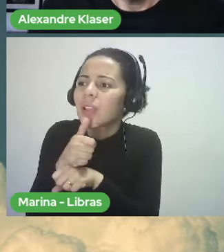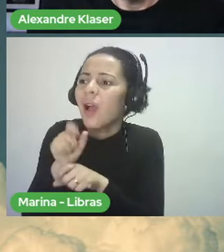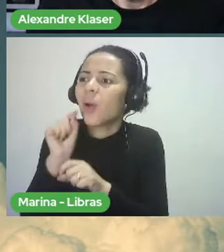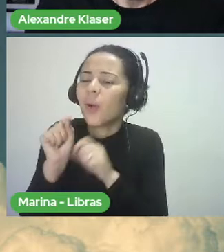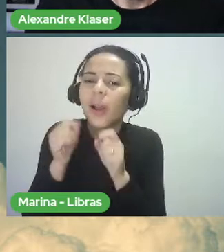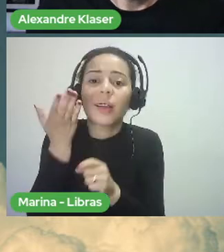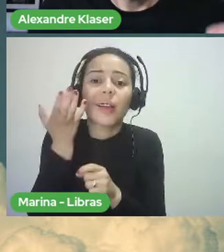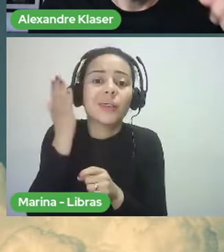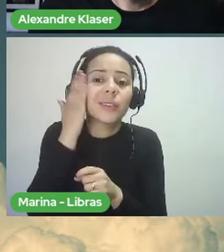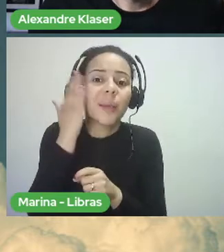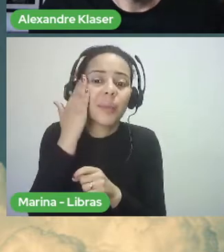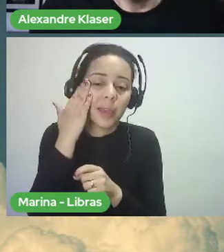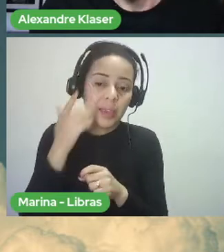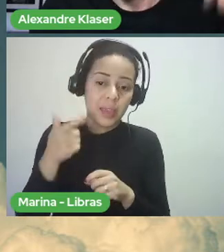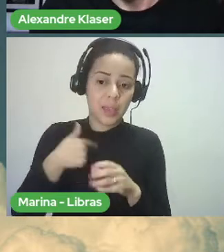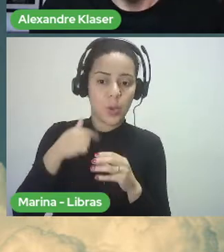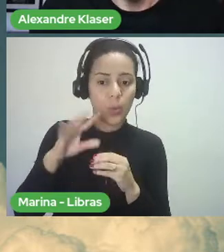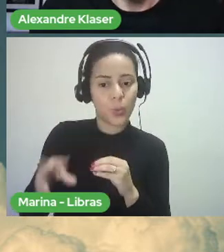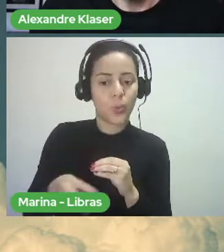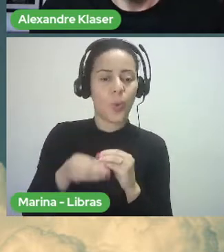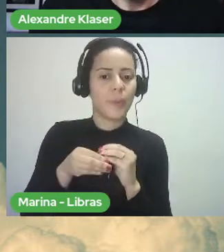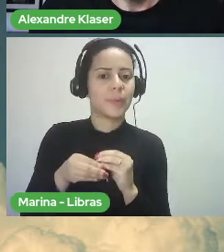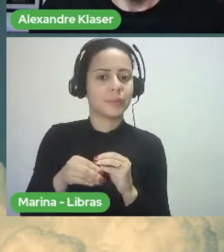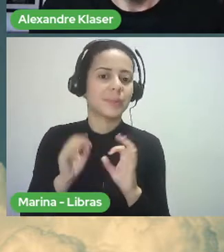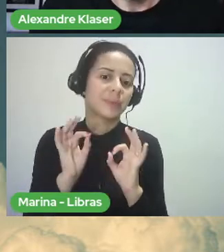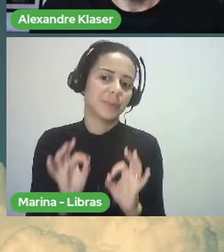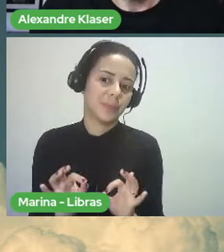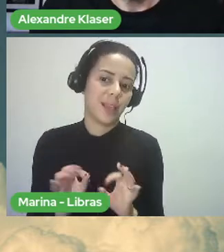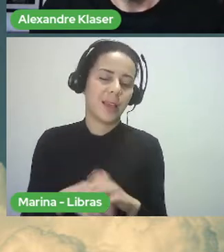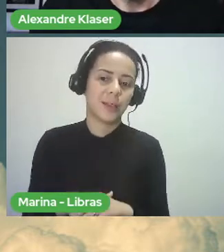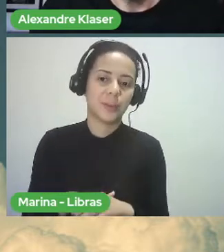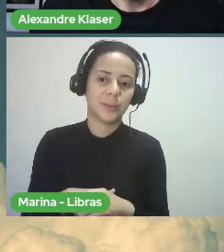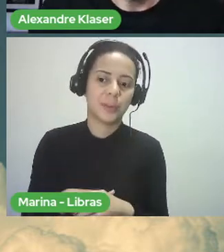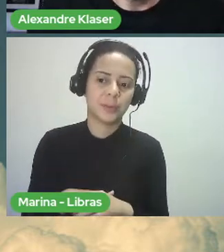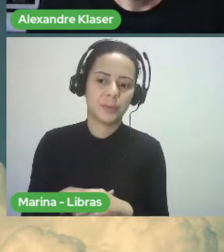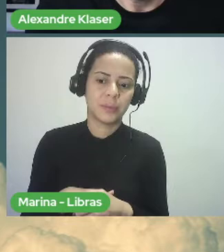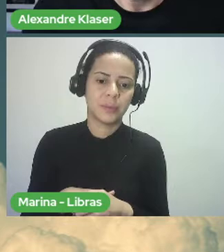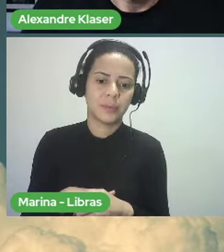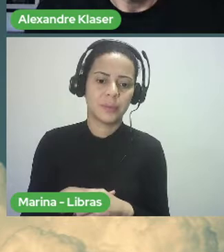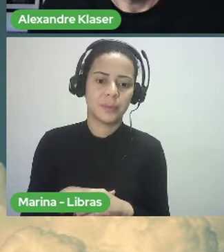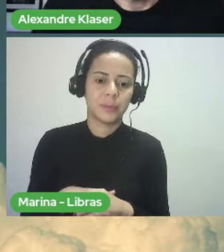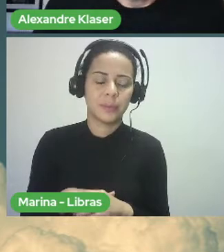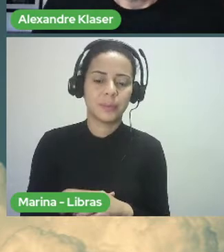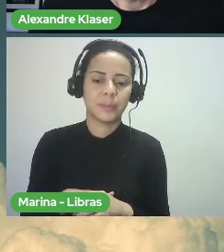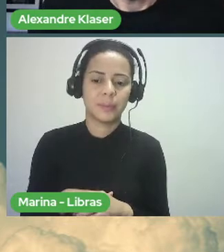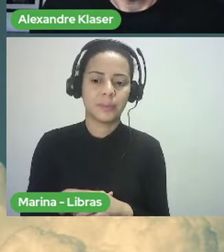comentários se a pessoa é dev, se ela é mais BA, PM, alguma coisa assim, me ajudaria um monte.